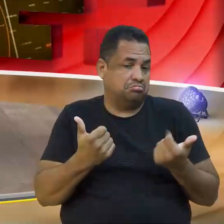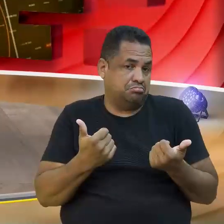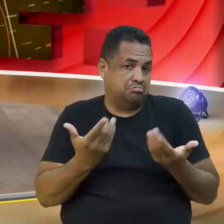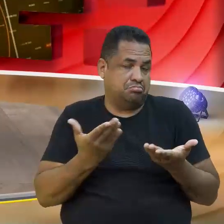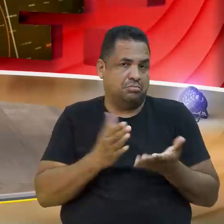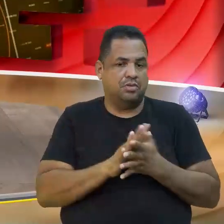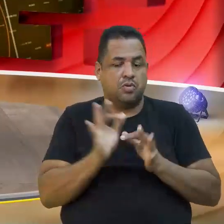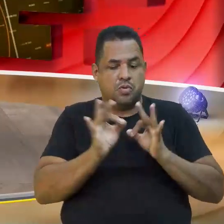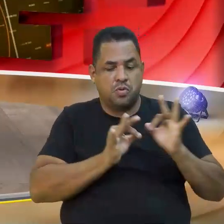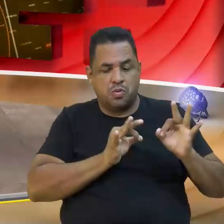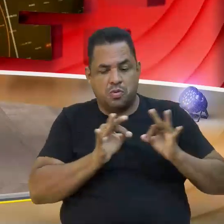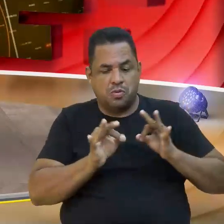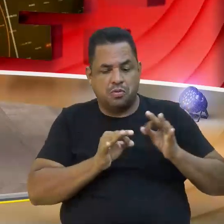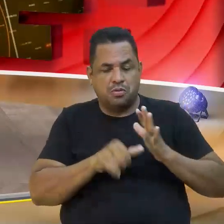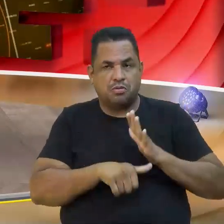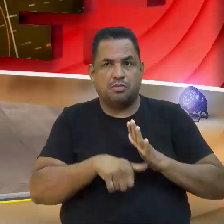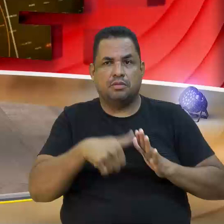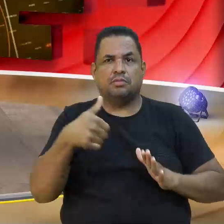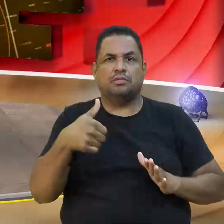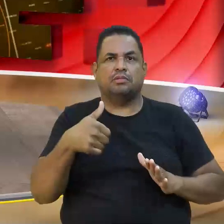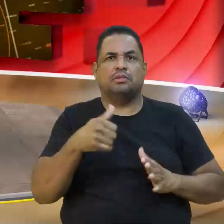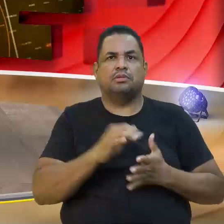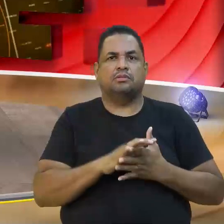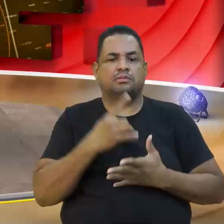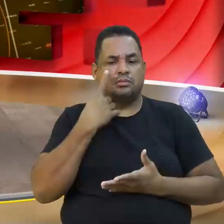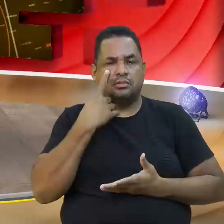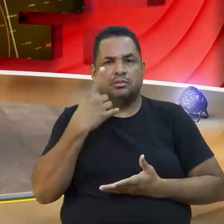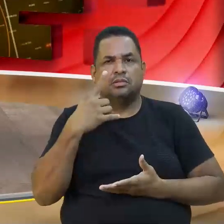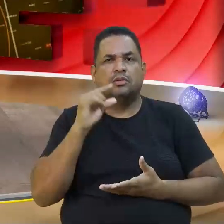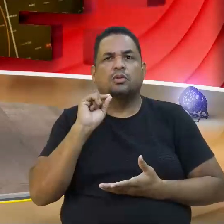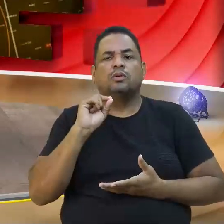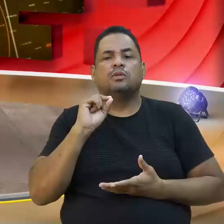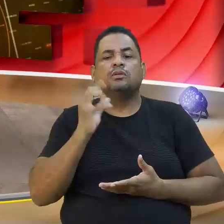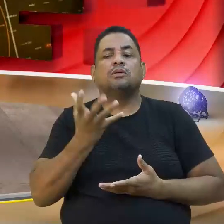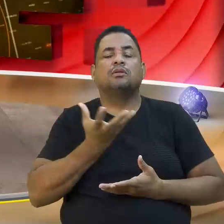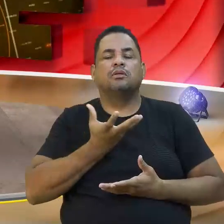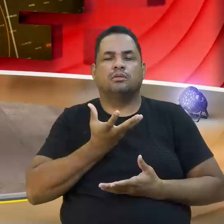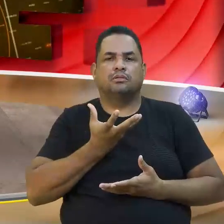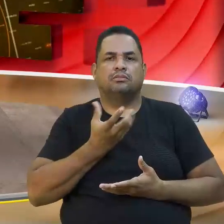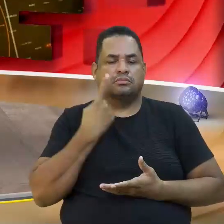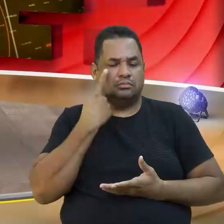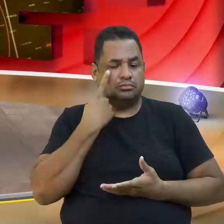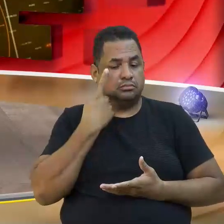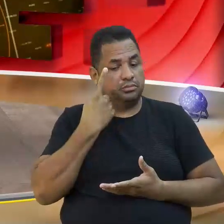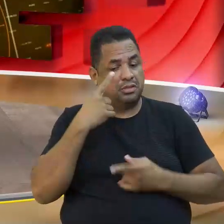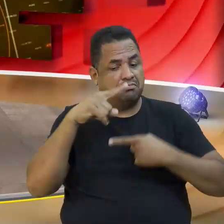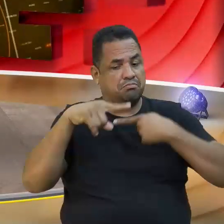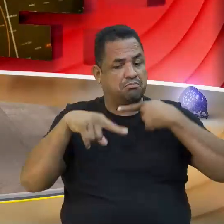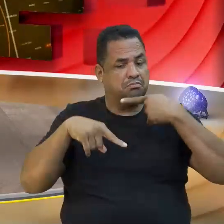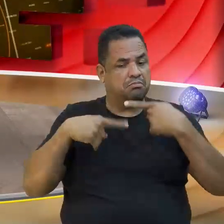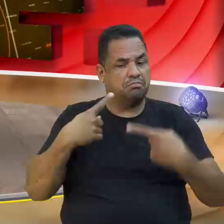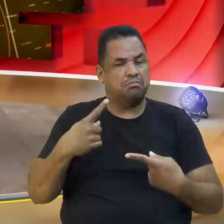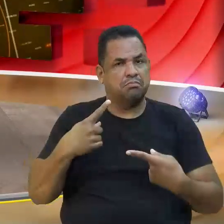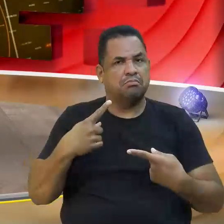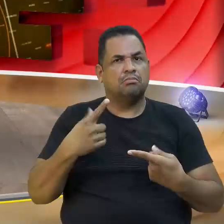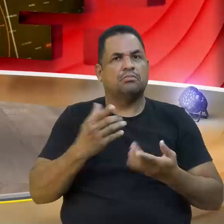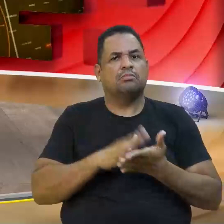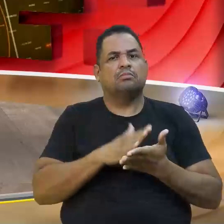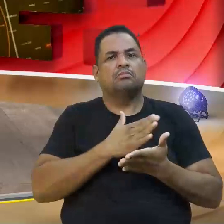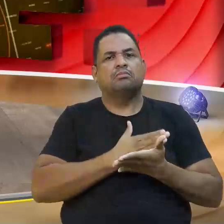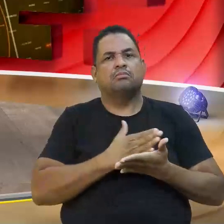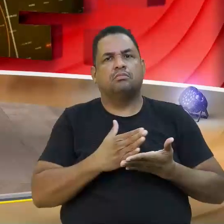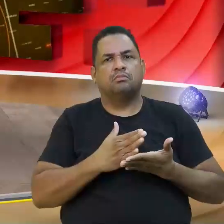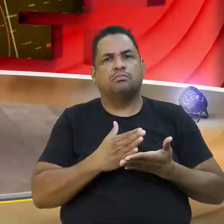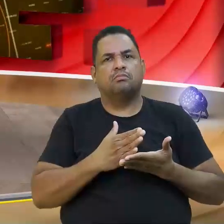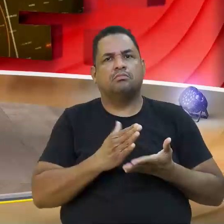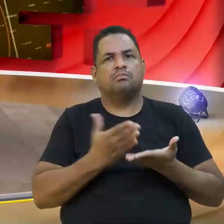traça... É o primeiro ponto, é você observar o que eu quero. E a partir daí, aí começa a